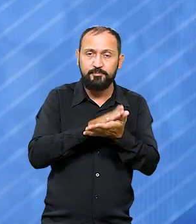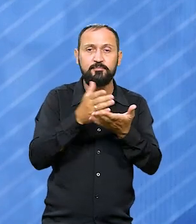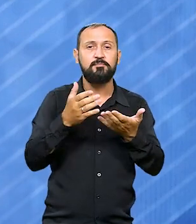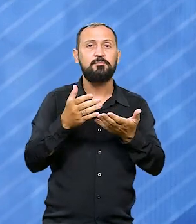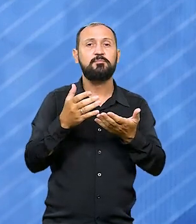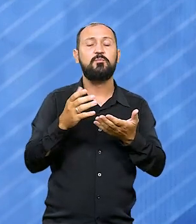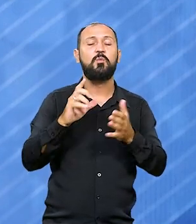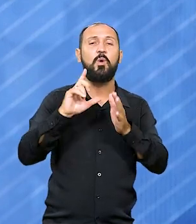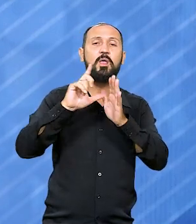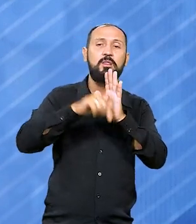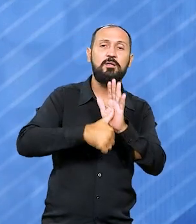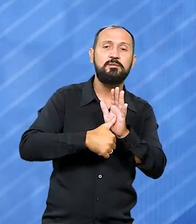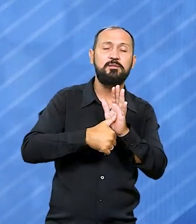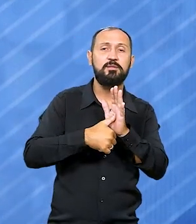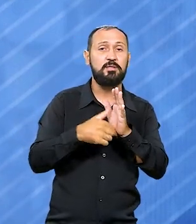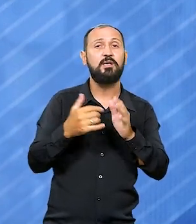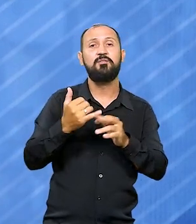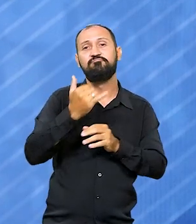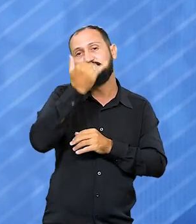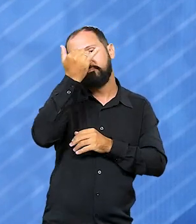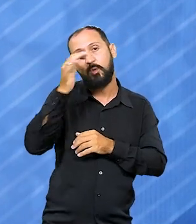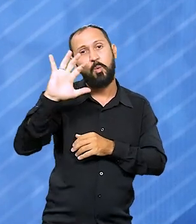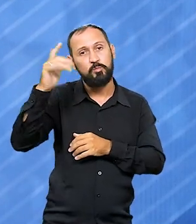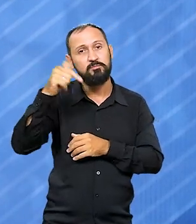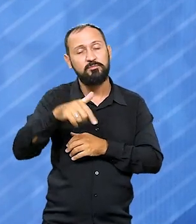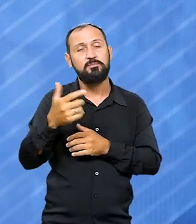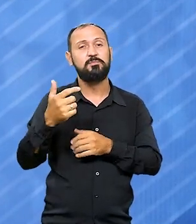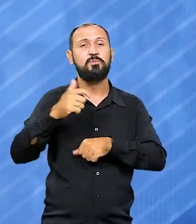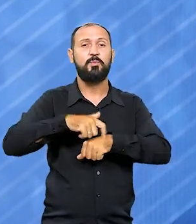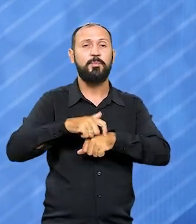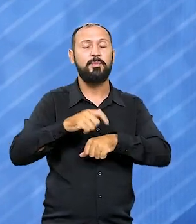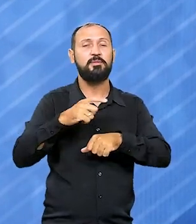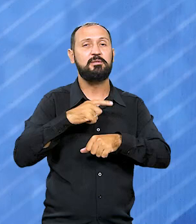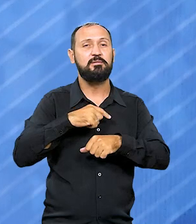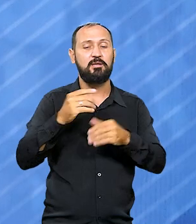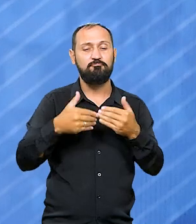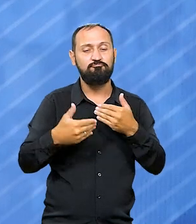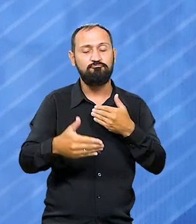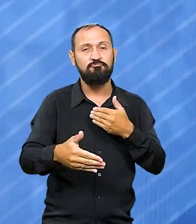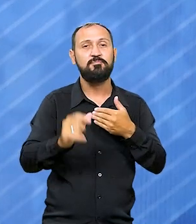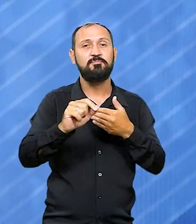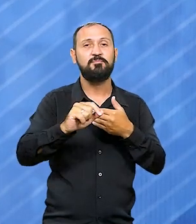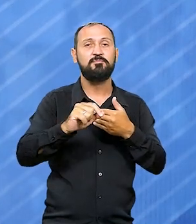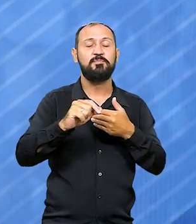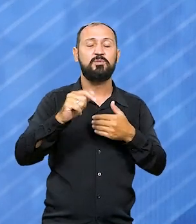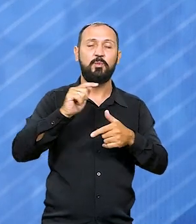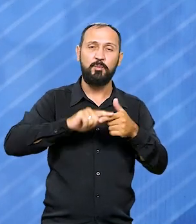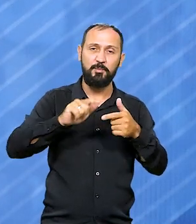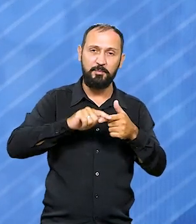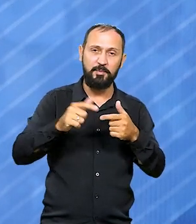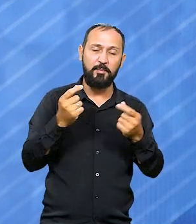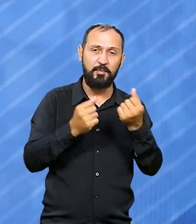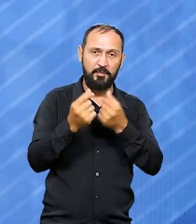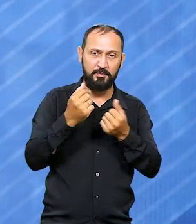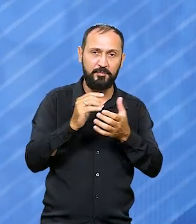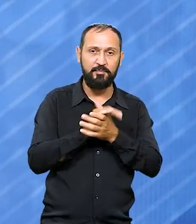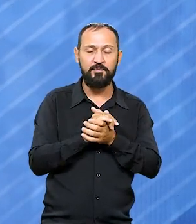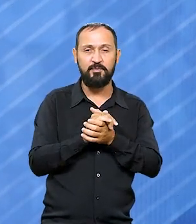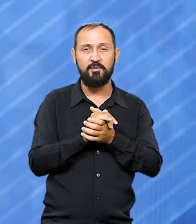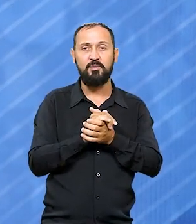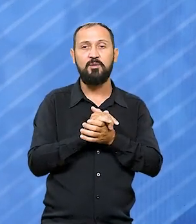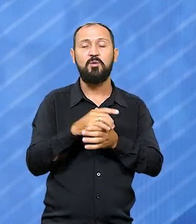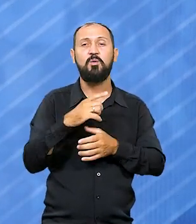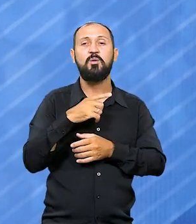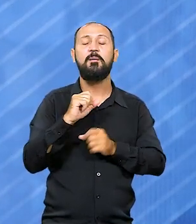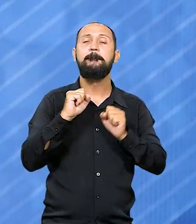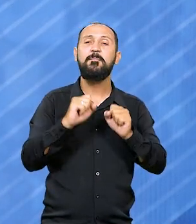não pagar ou pagar com atraso, né, que infelizmente acontece, ainda mais na situação que a gente ainda vem passando por uma crise